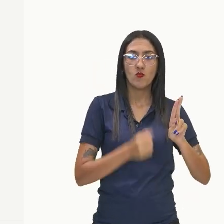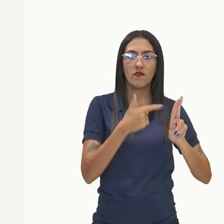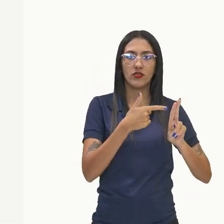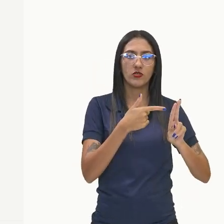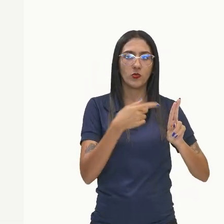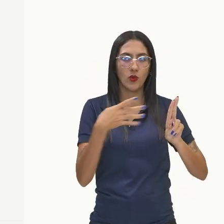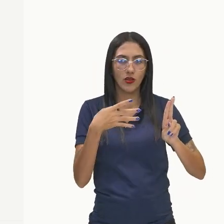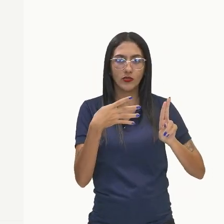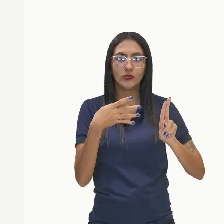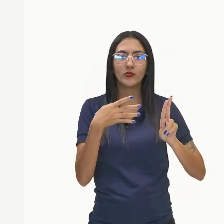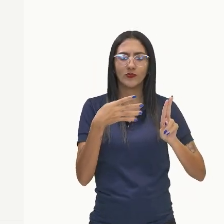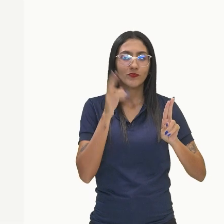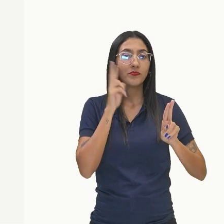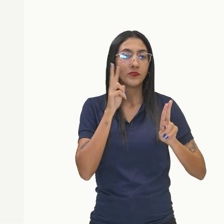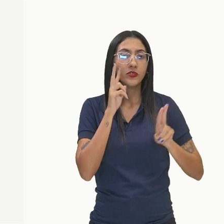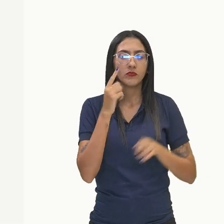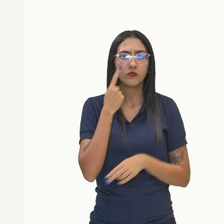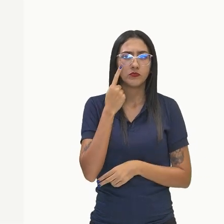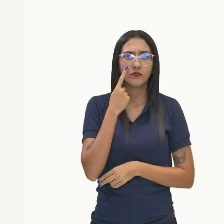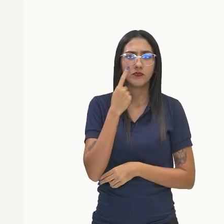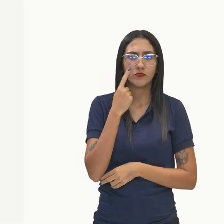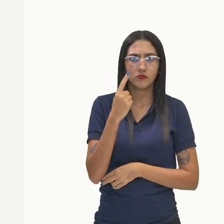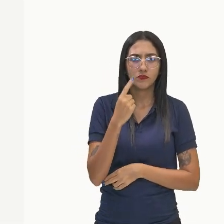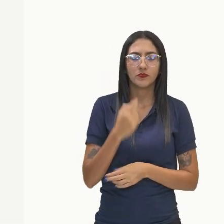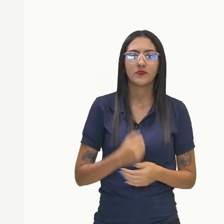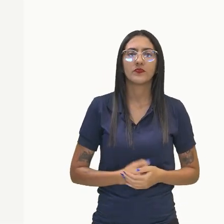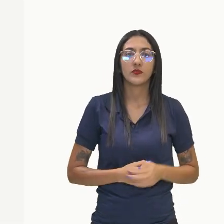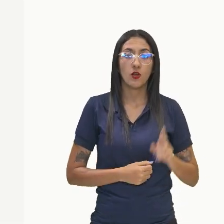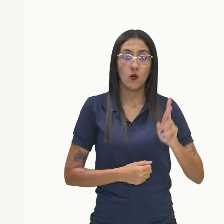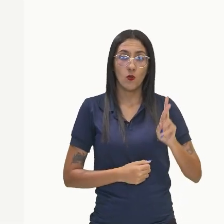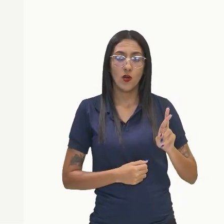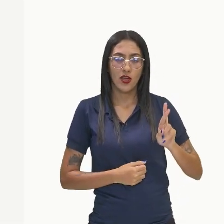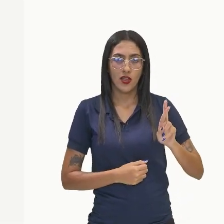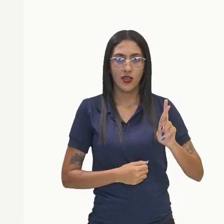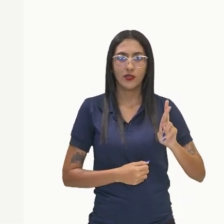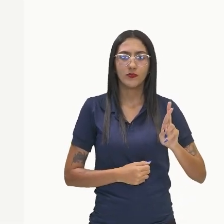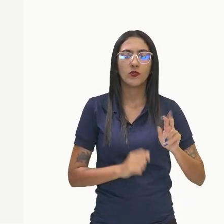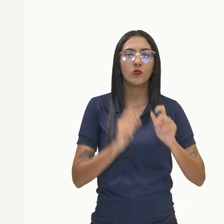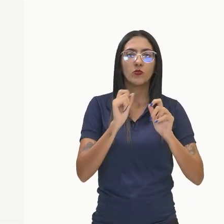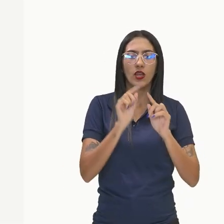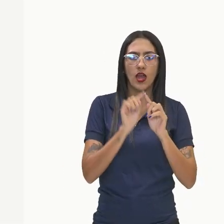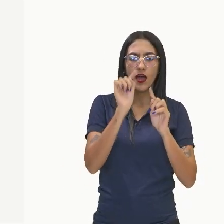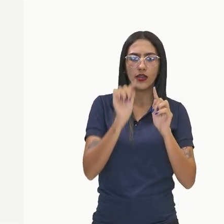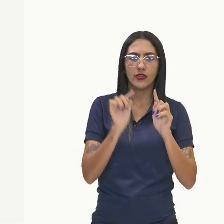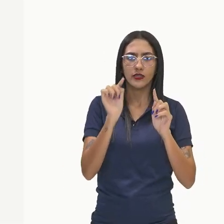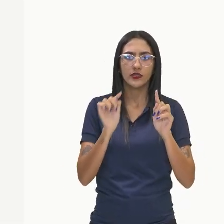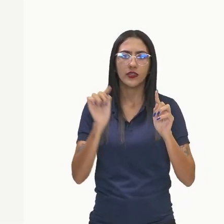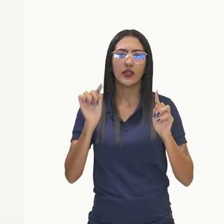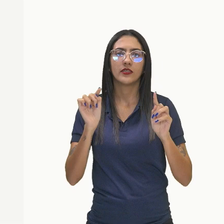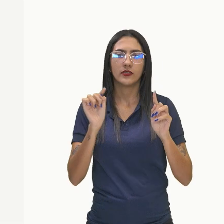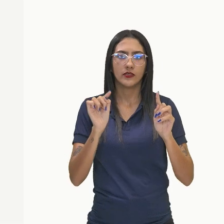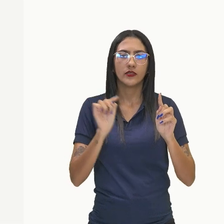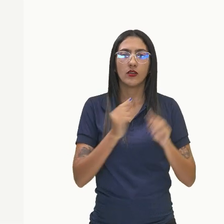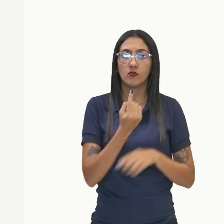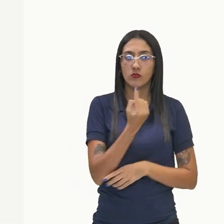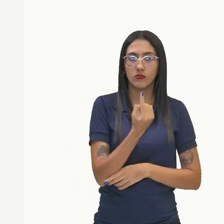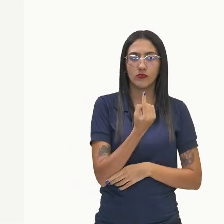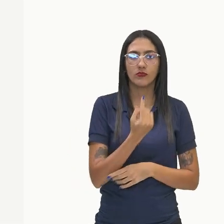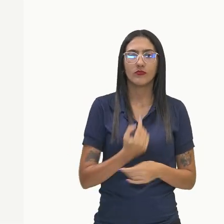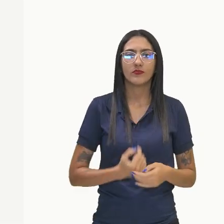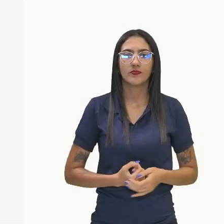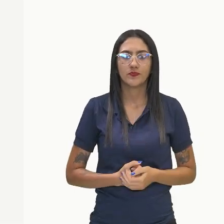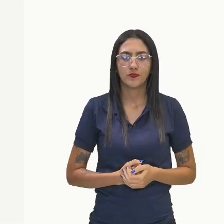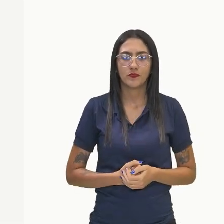volts, está lá na questão. O R', que é a resistência interna, que vem em ohm, vale 1 ohm, e